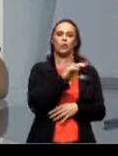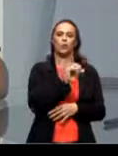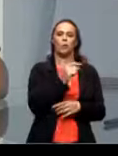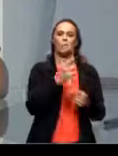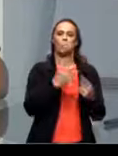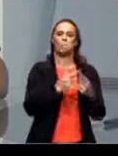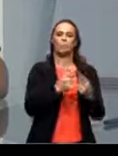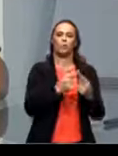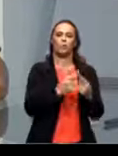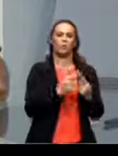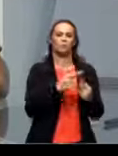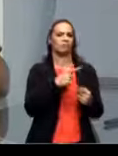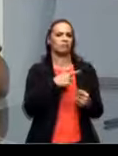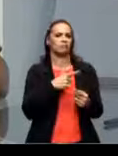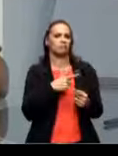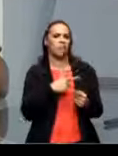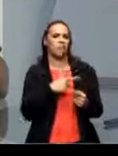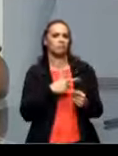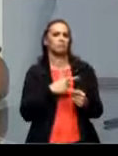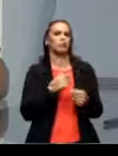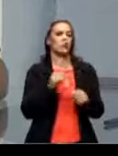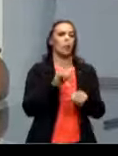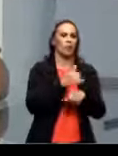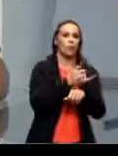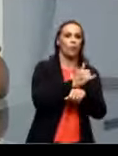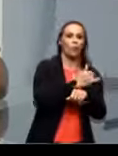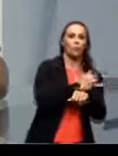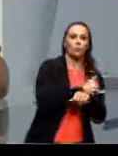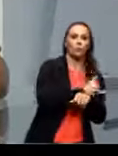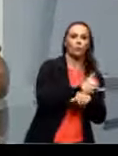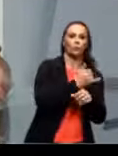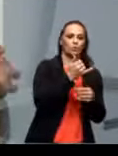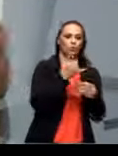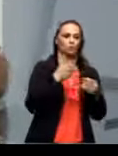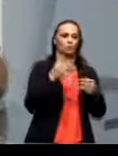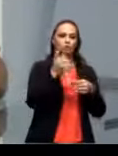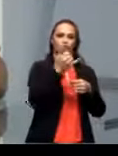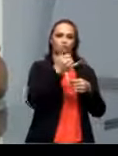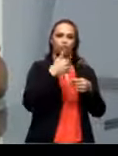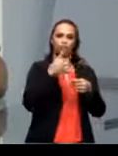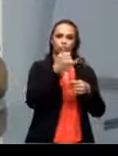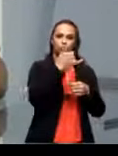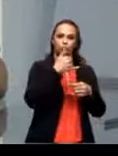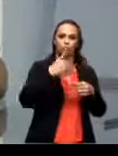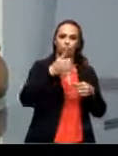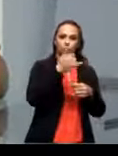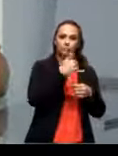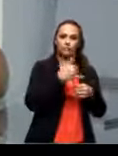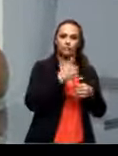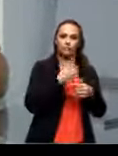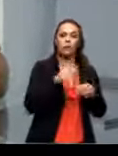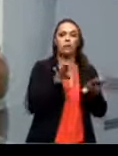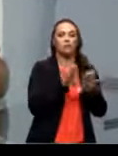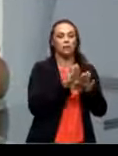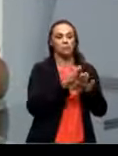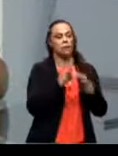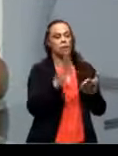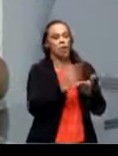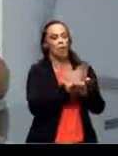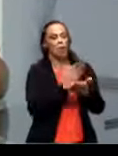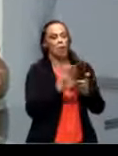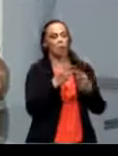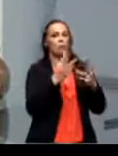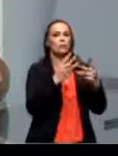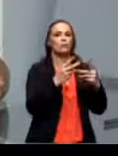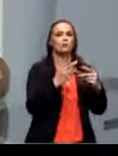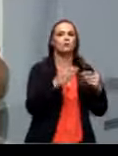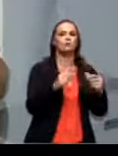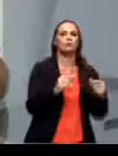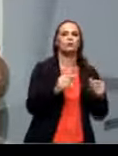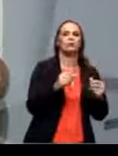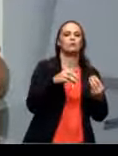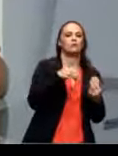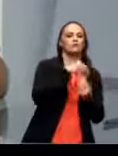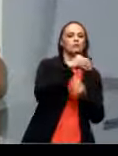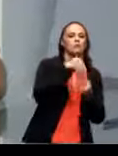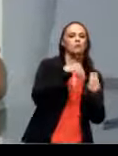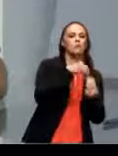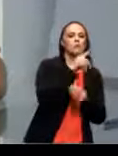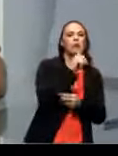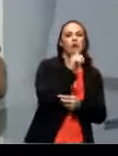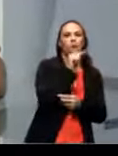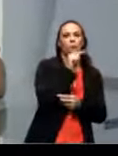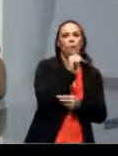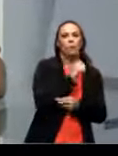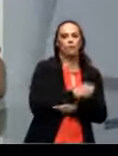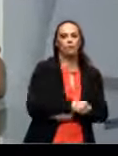né? E também tem uma parte das substâncias que se dissolvem em água. Como a gente já conversou aqui, o óleo